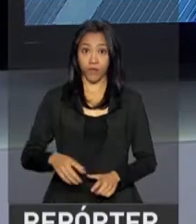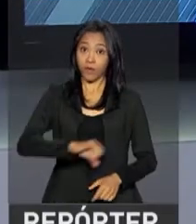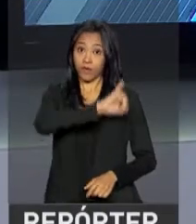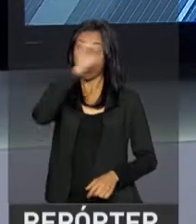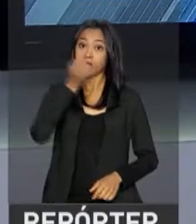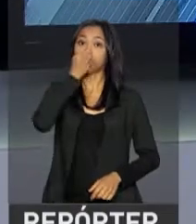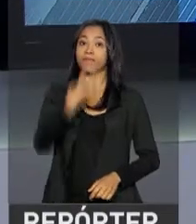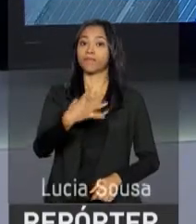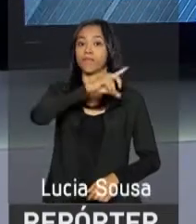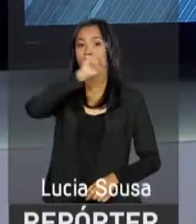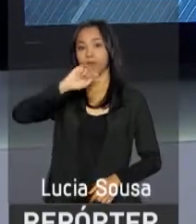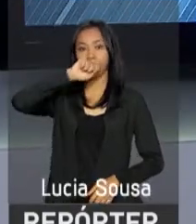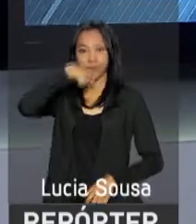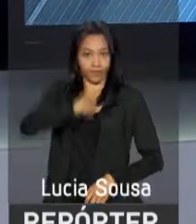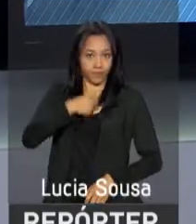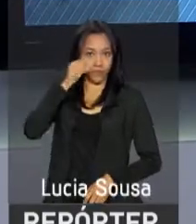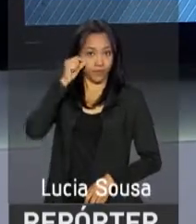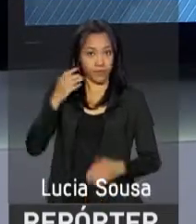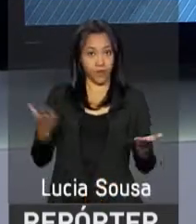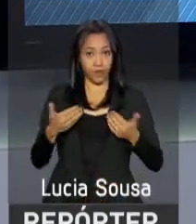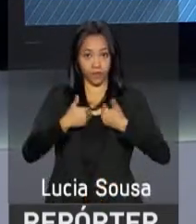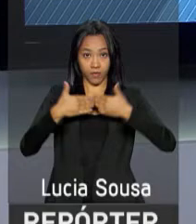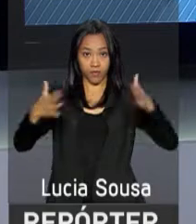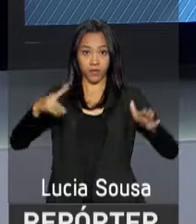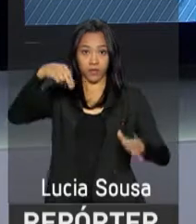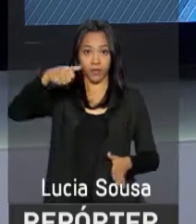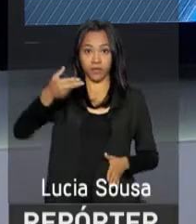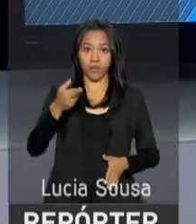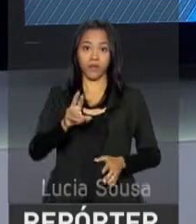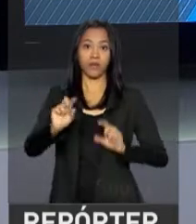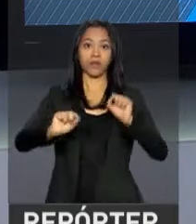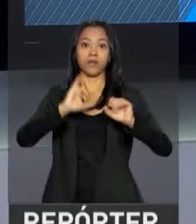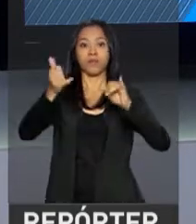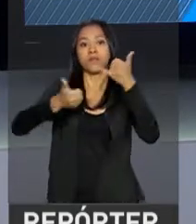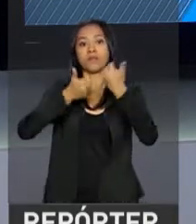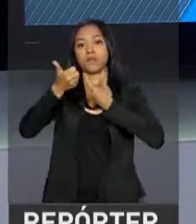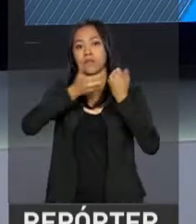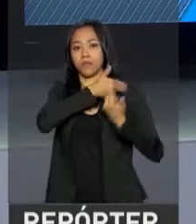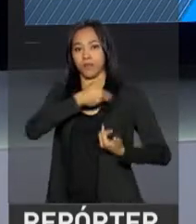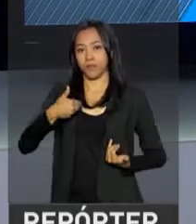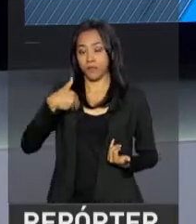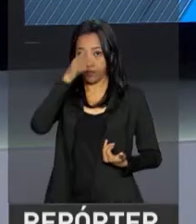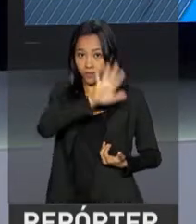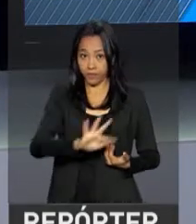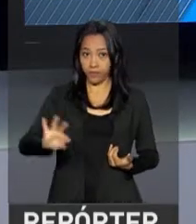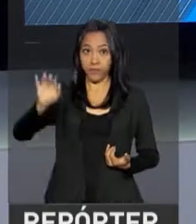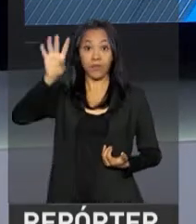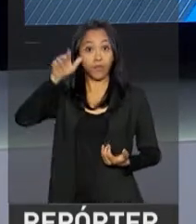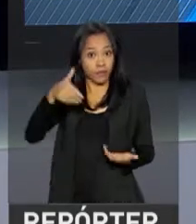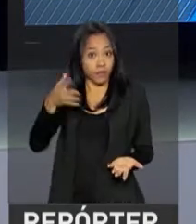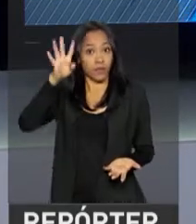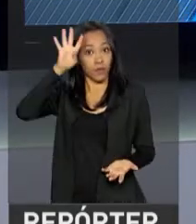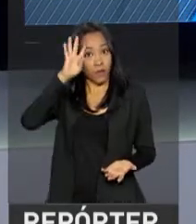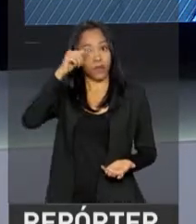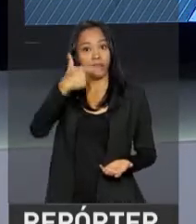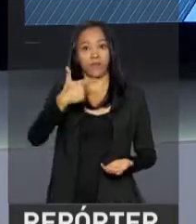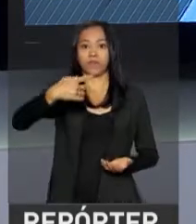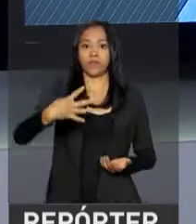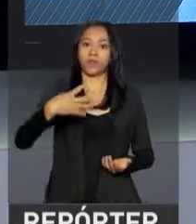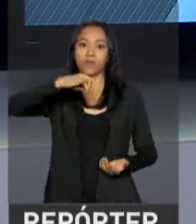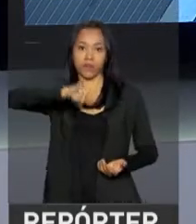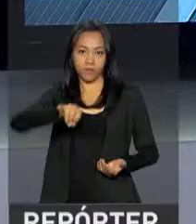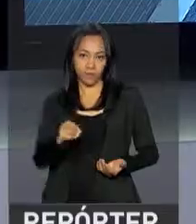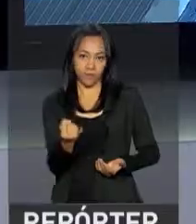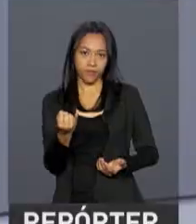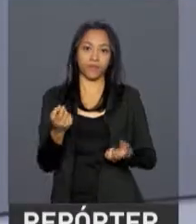Olá, bom dia. Eu sou Carolina Becker e começa agora o Repórter NBR com as notícias do governo federal desta quarta-feira, 24